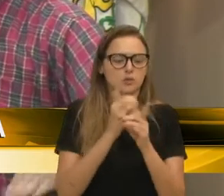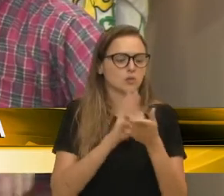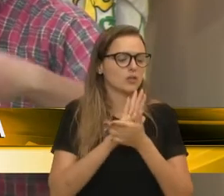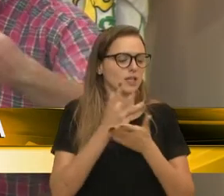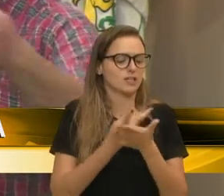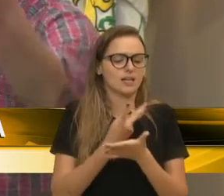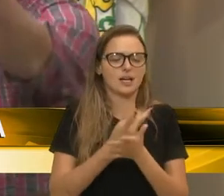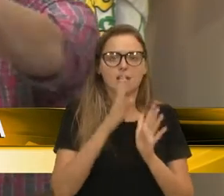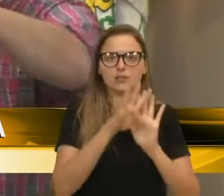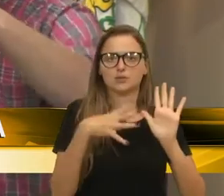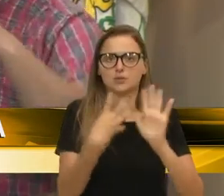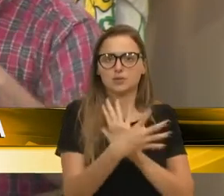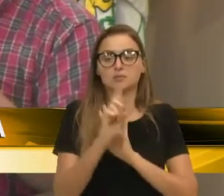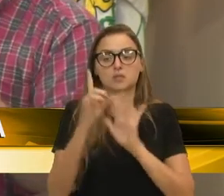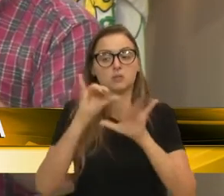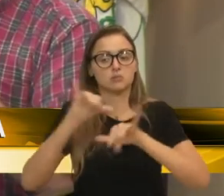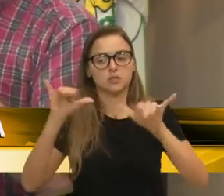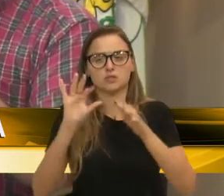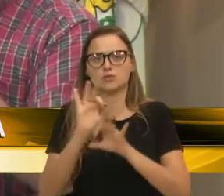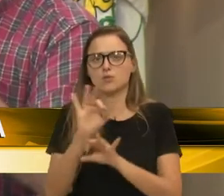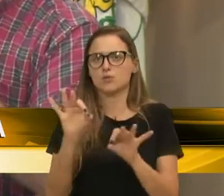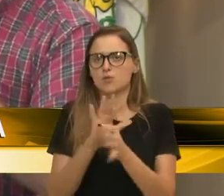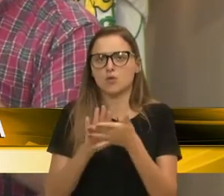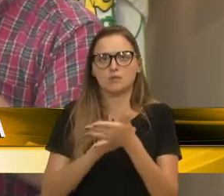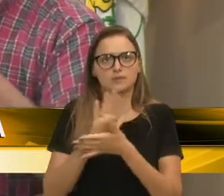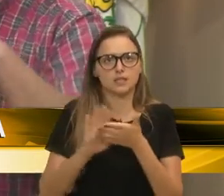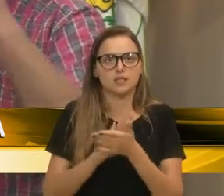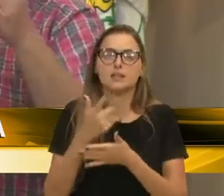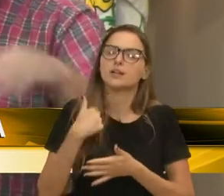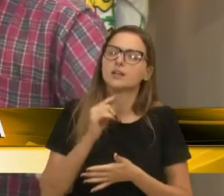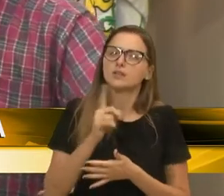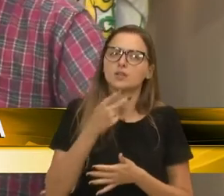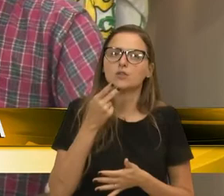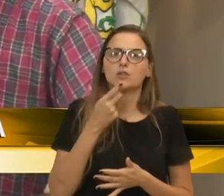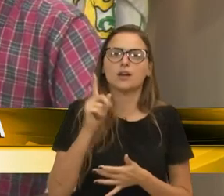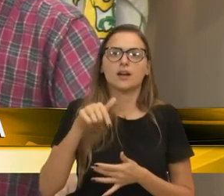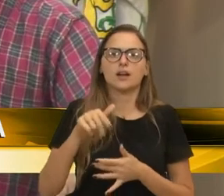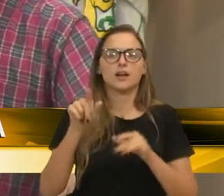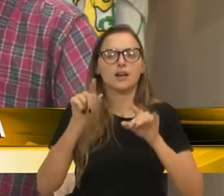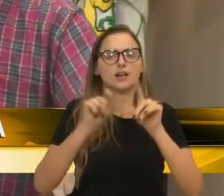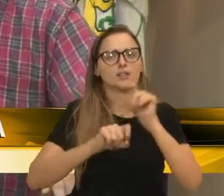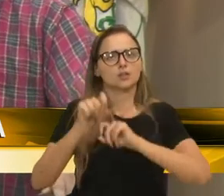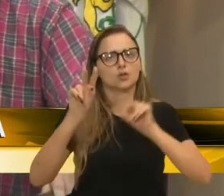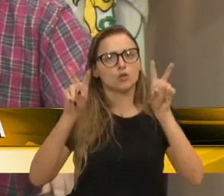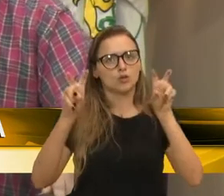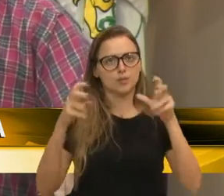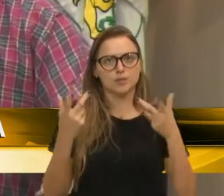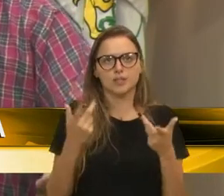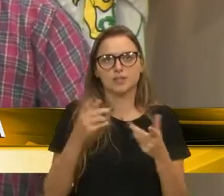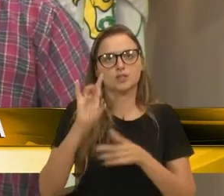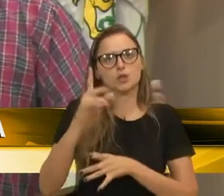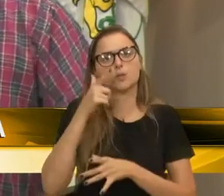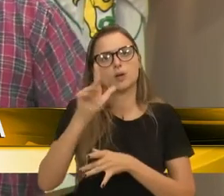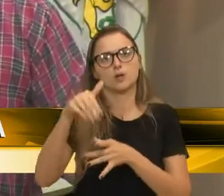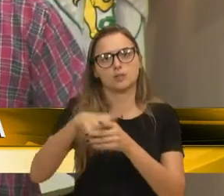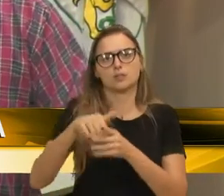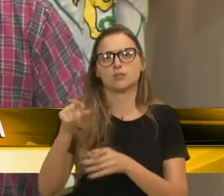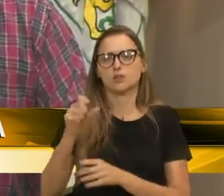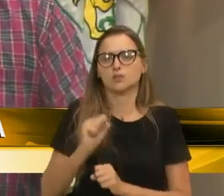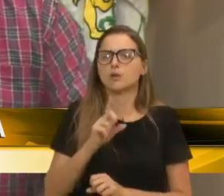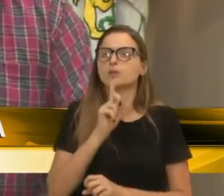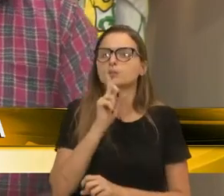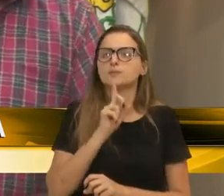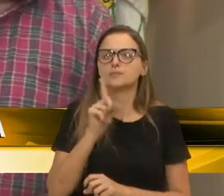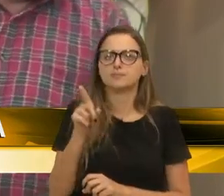ou não se divulgou nada. Então, essa questão nem entra no mérito, que foi uma questão extremamente eleitoreira. Vereador Meneguzzi, por